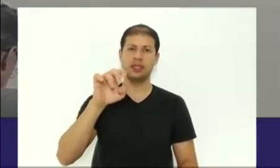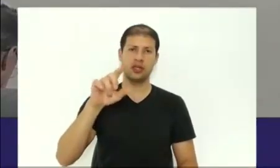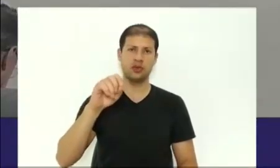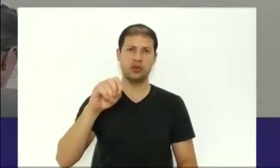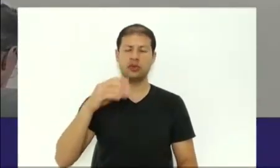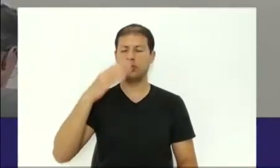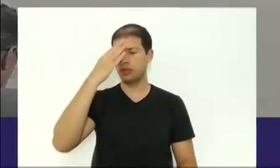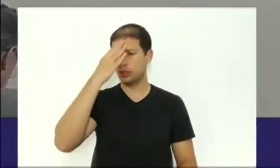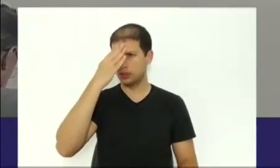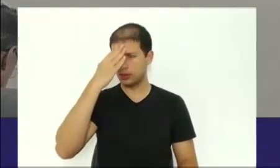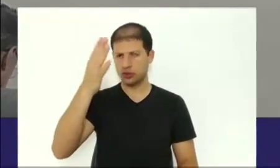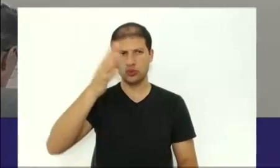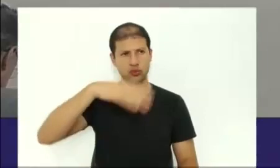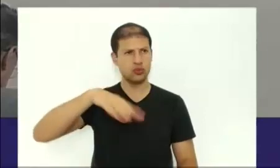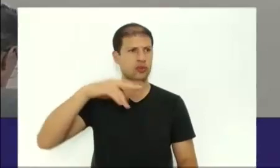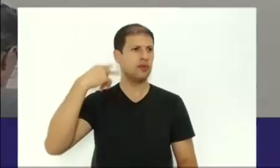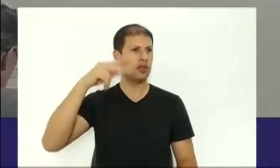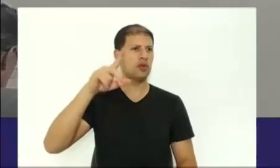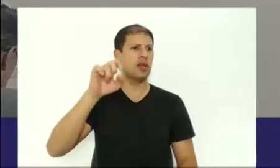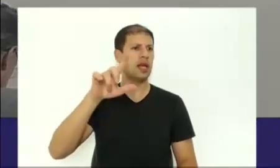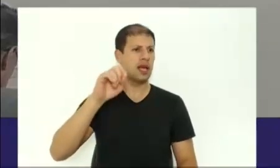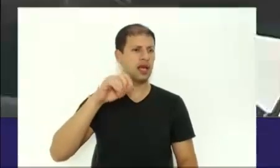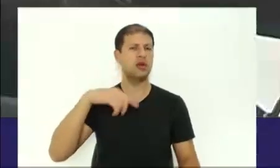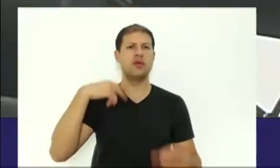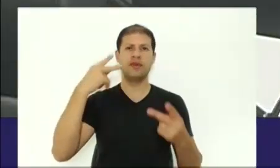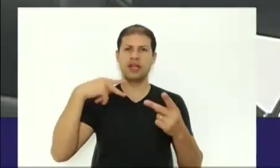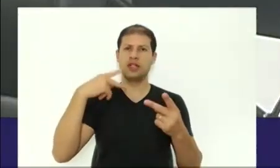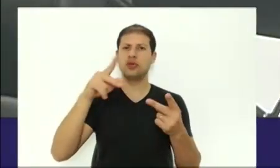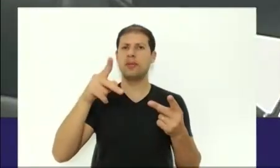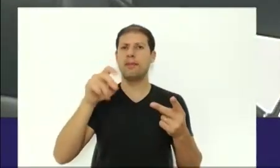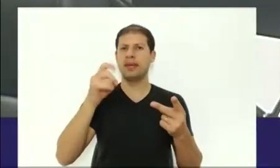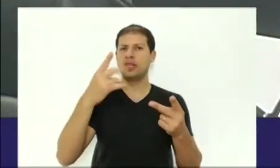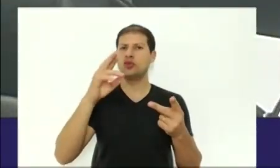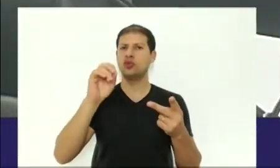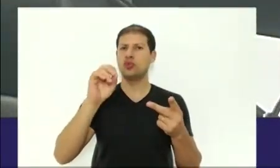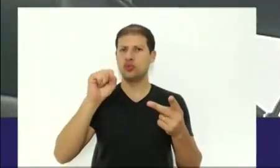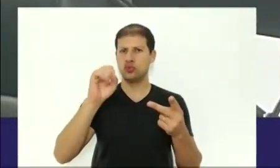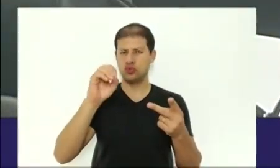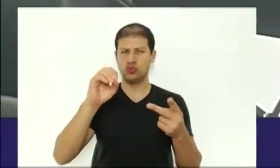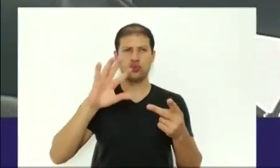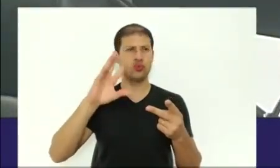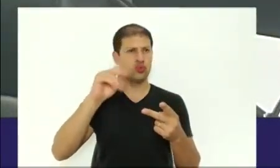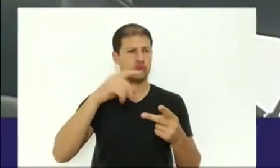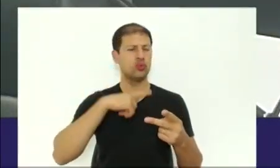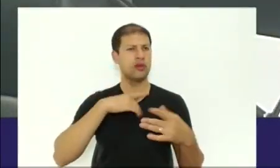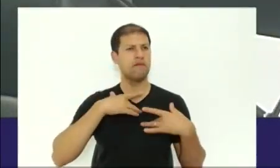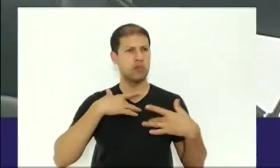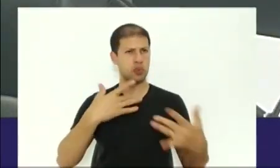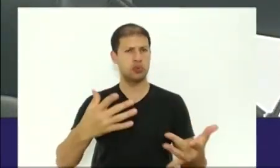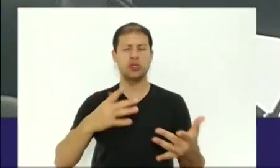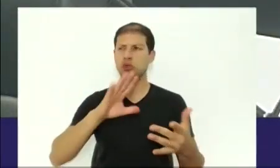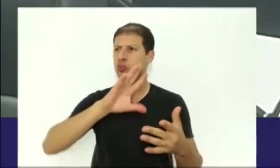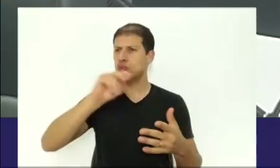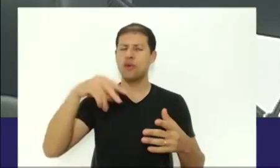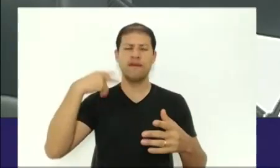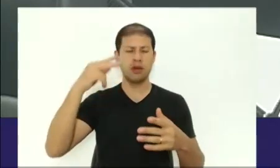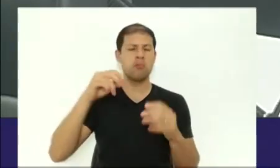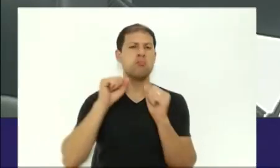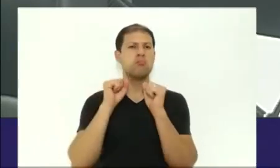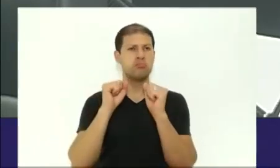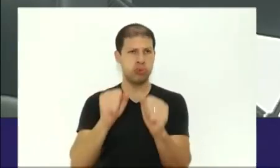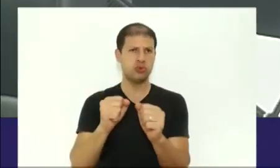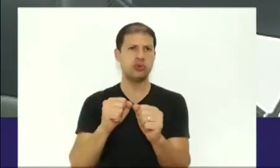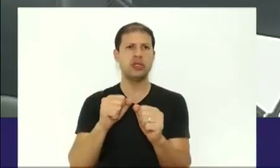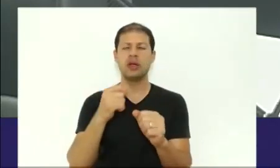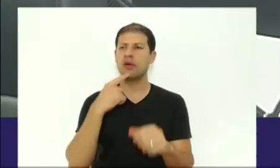Agradeço as palavras do vereador Lelo, do vereador Pedroso, e colocamos todos nós à disposição dos demais vereadores. Como disse o vereador Lelo,